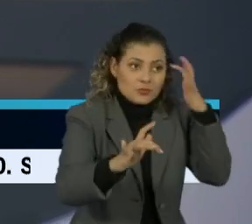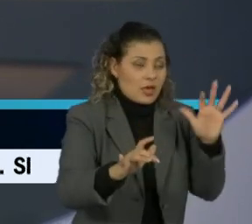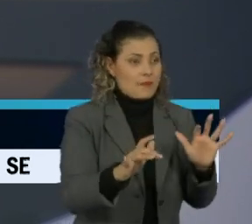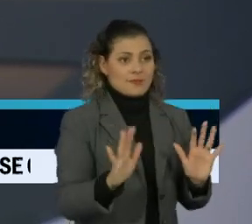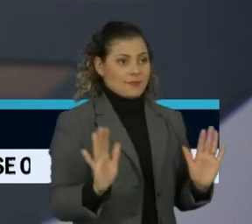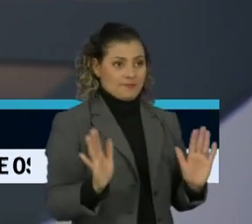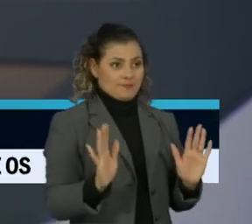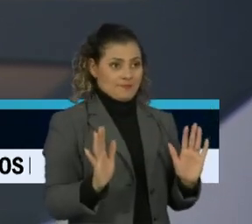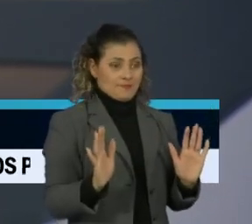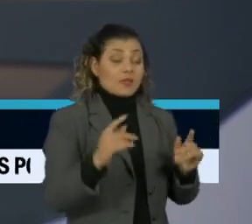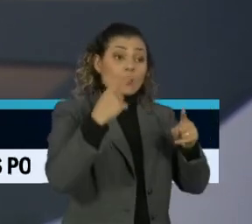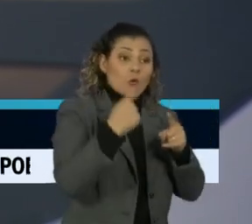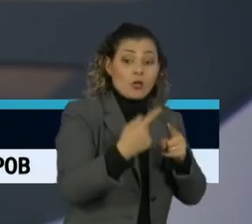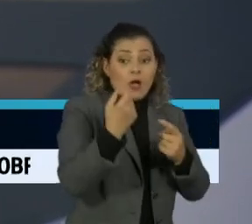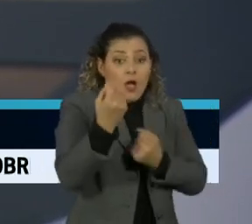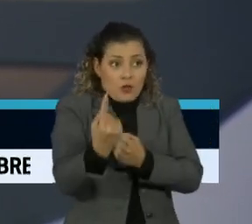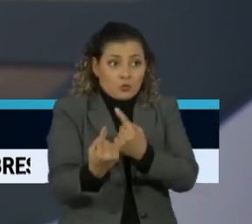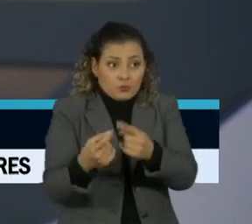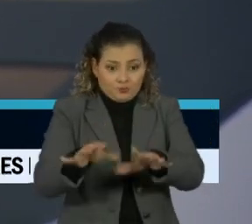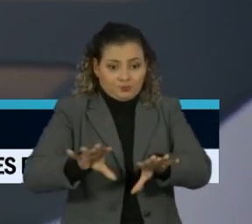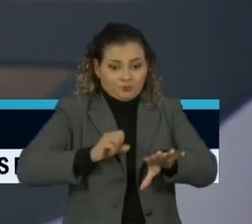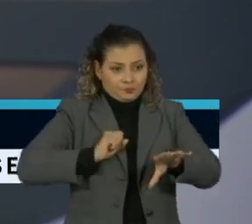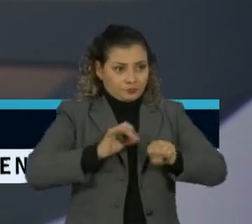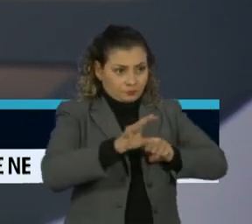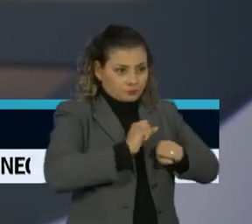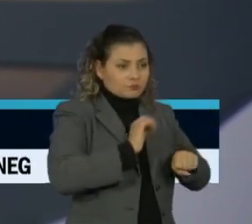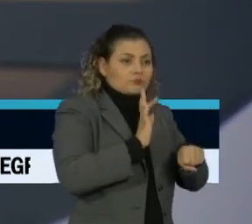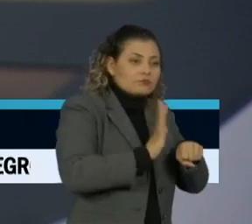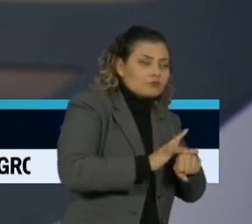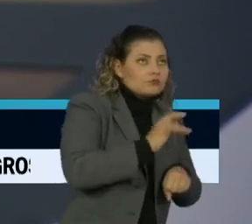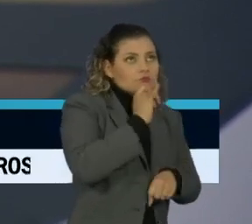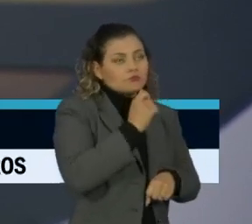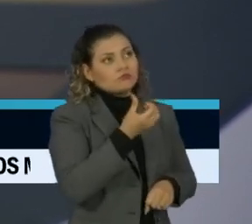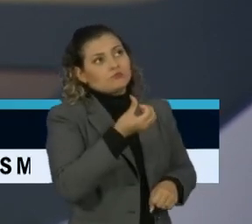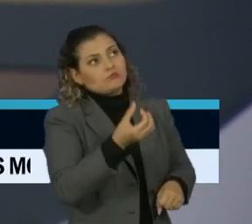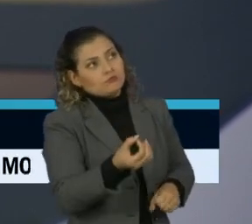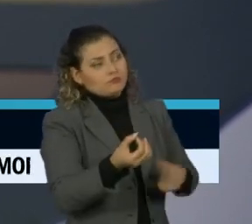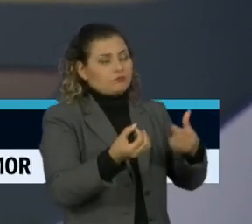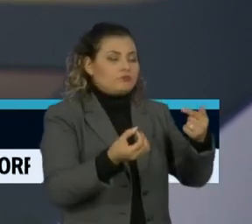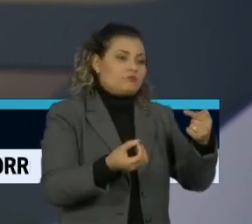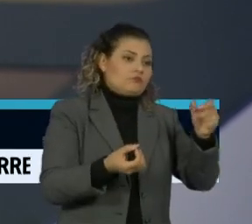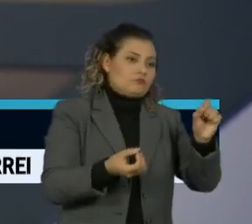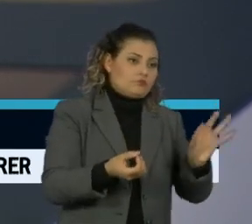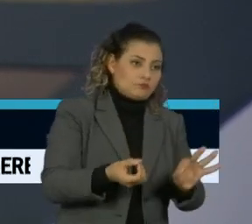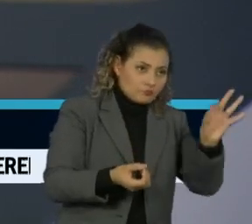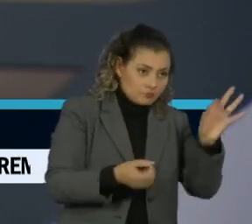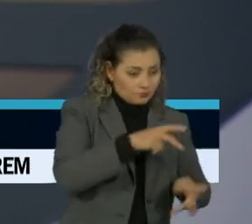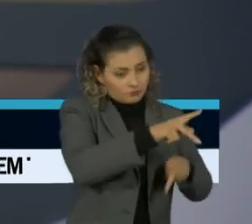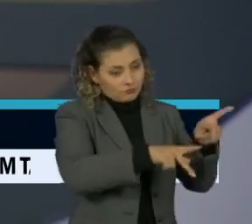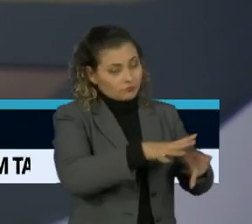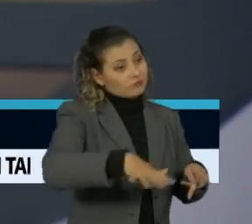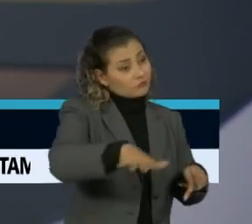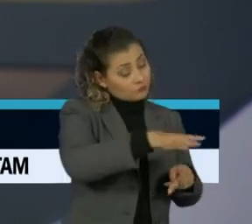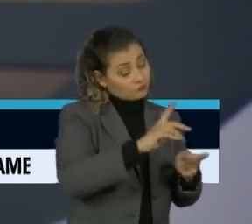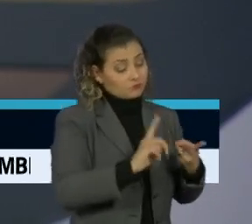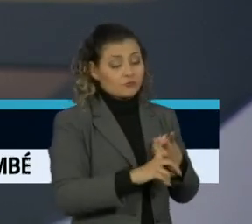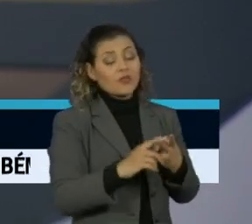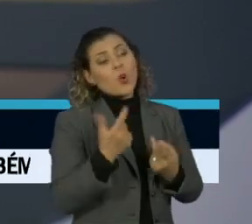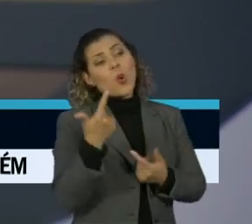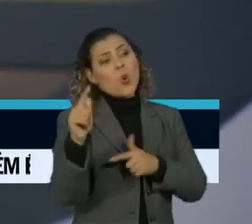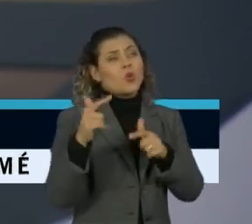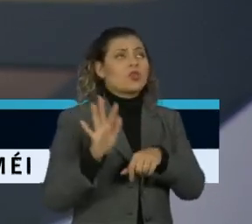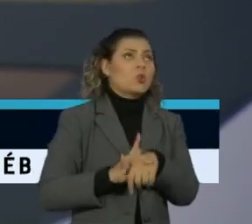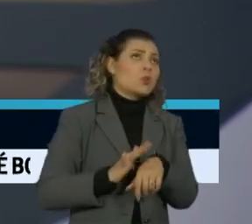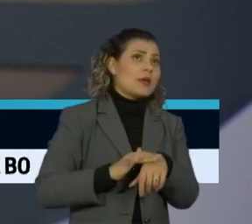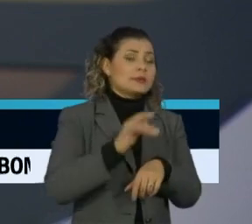nós sabemos que para algumas infecções isso é sessenta setenta por cento da população e para outras